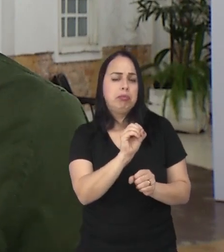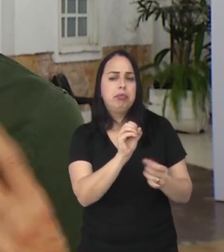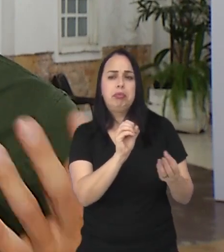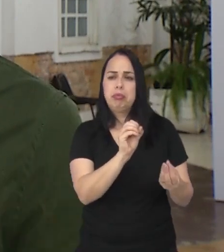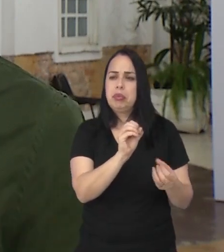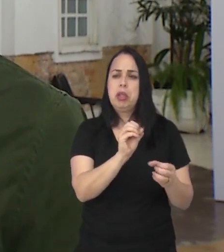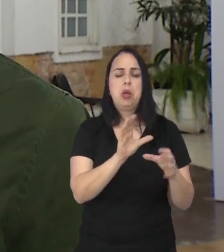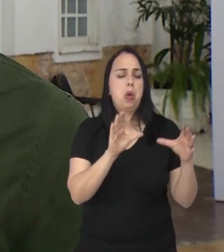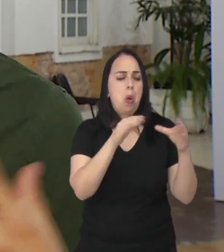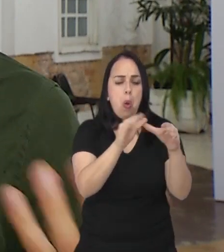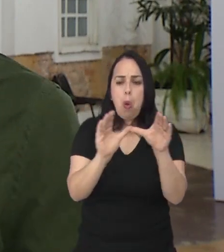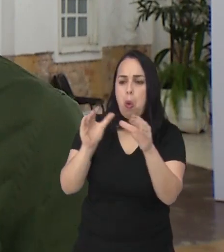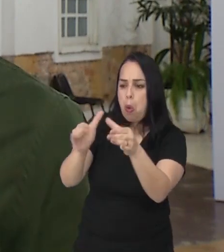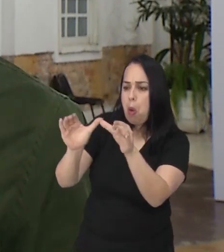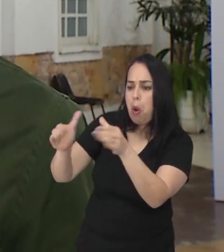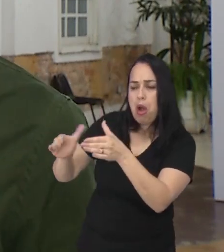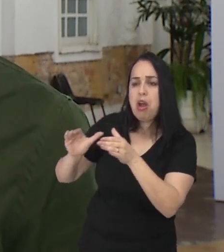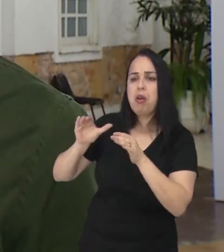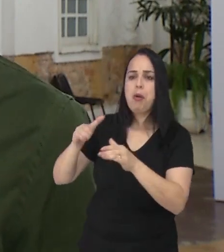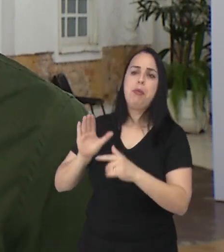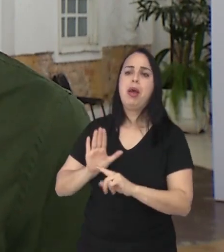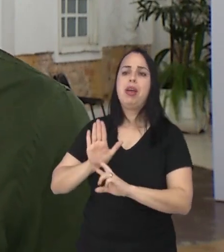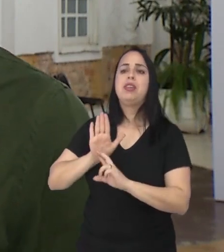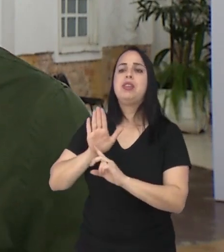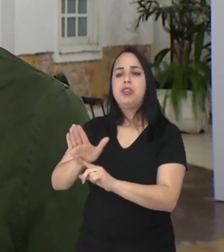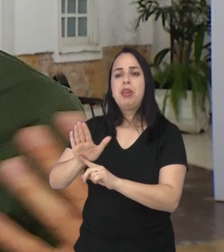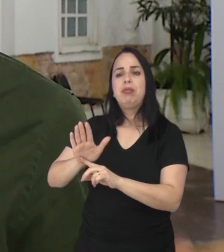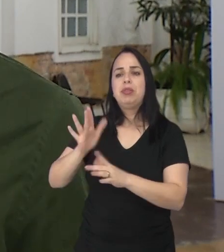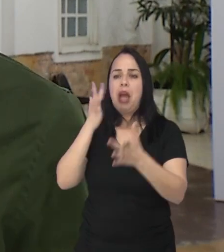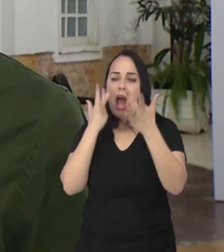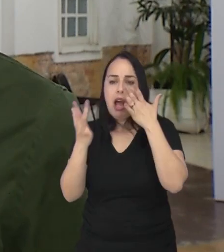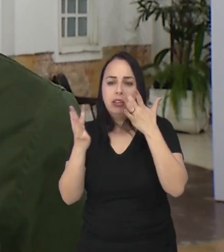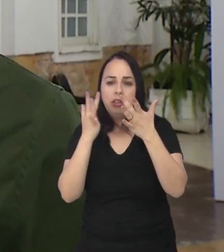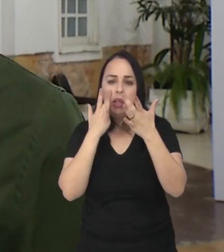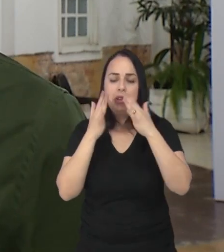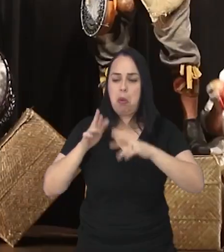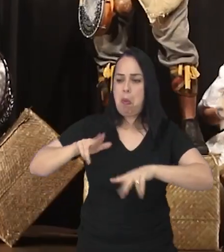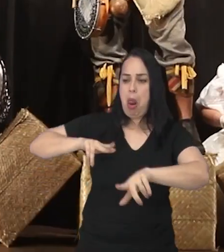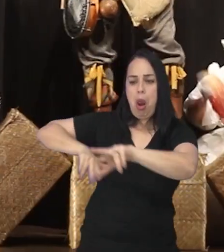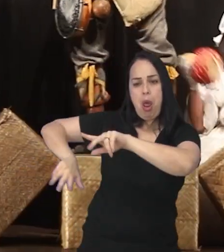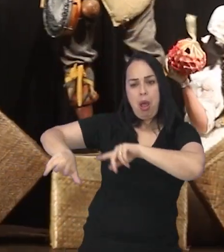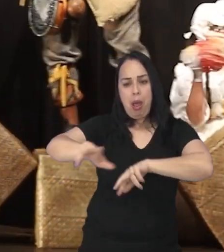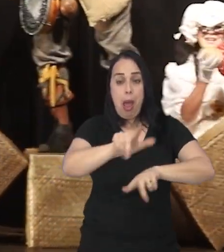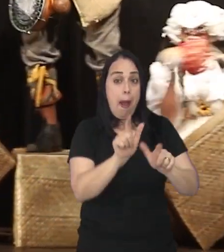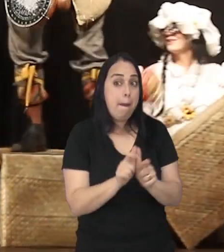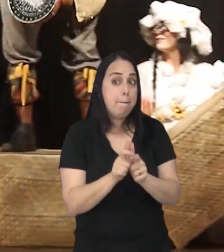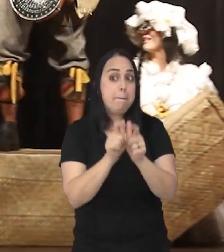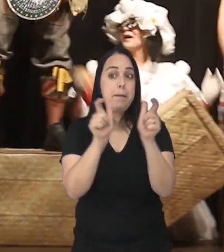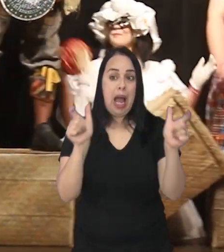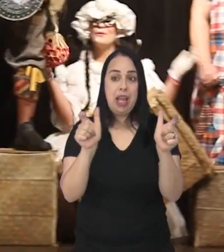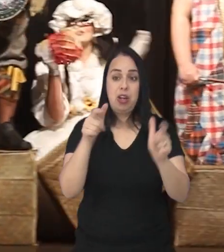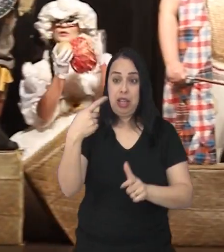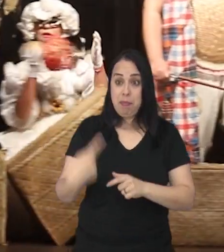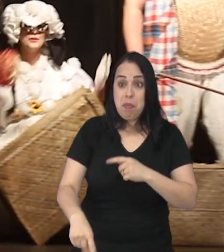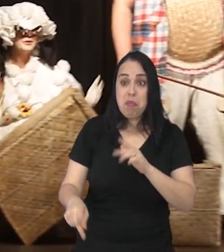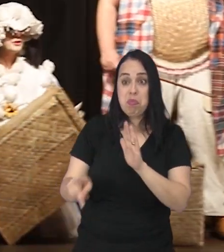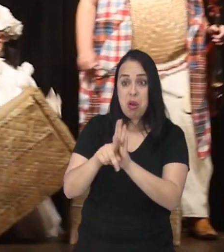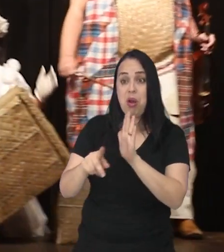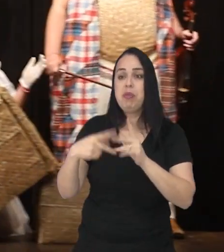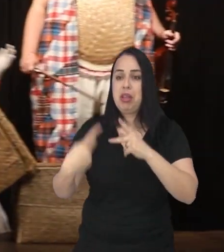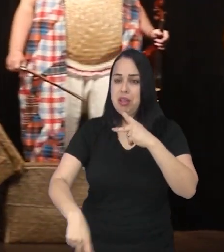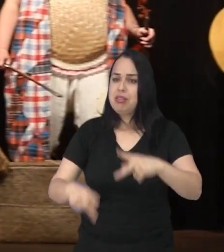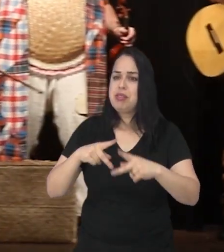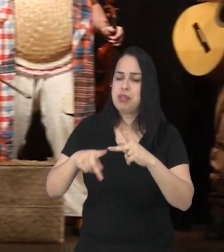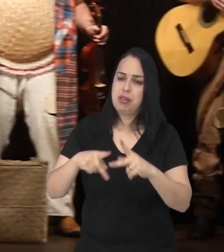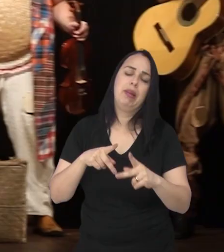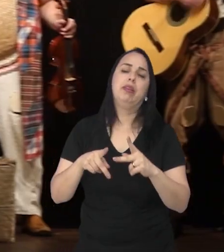50 intervenções e apresentações artísticas de vários grupos, boa parte, aliás, a maioria daqui de São José